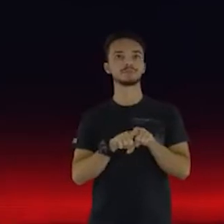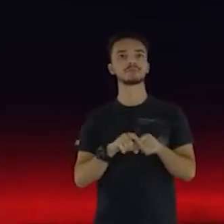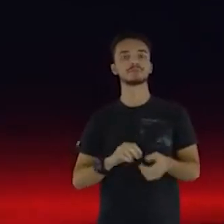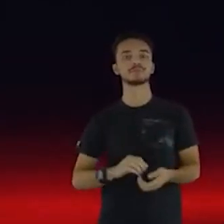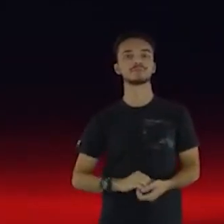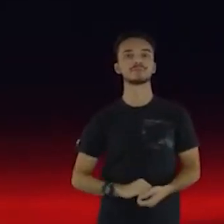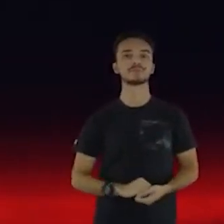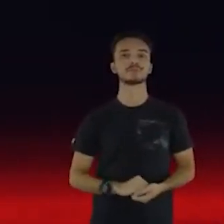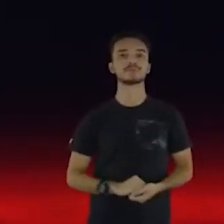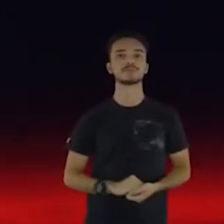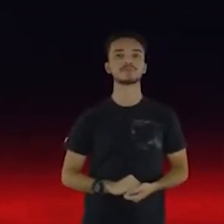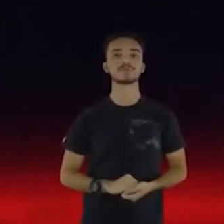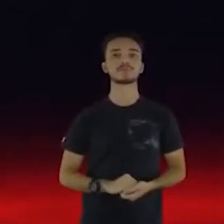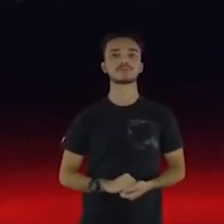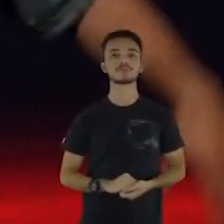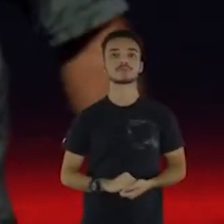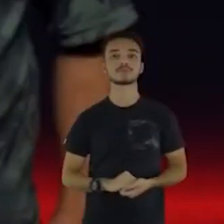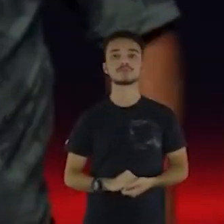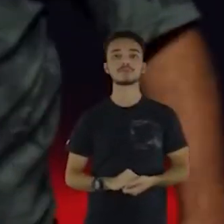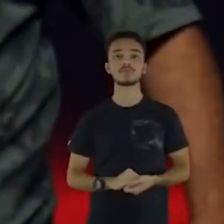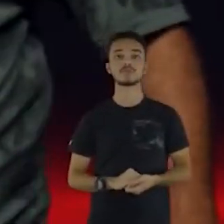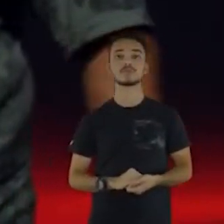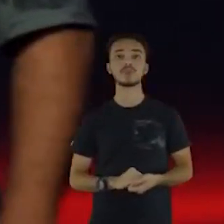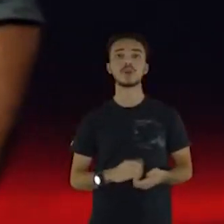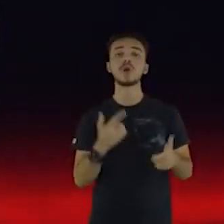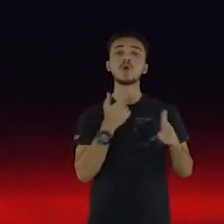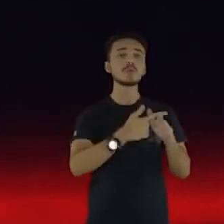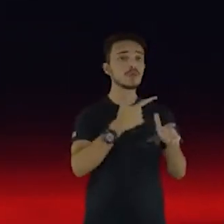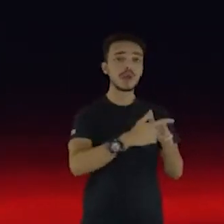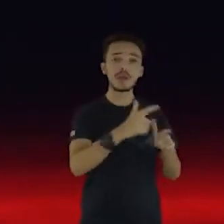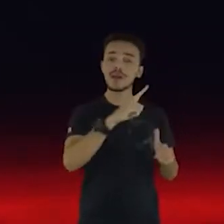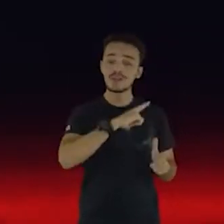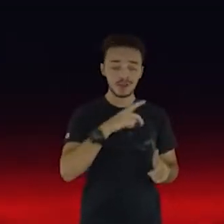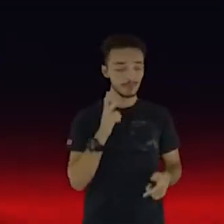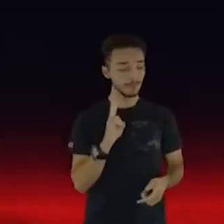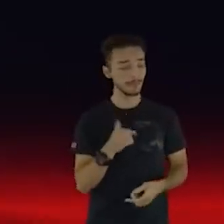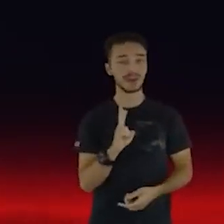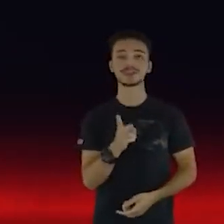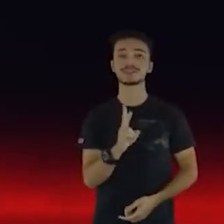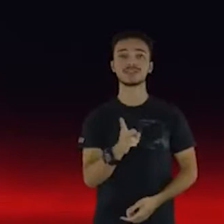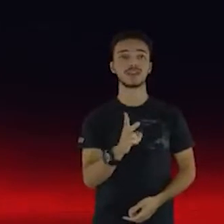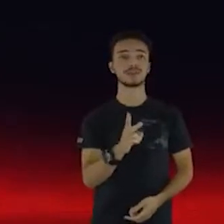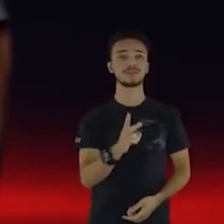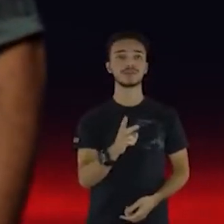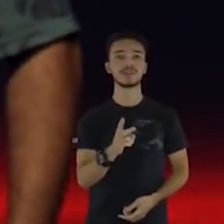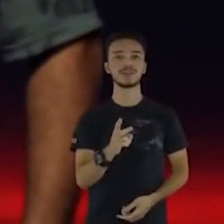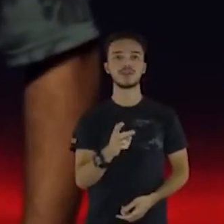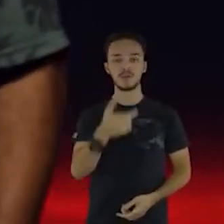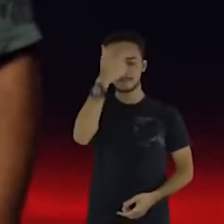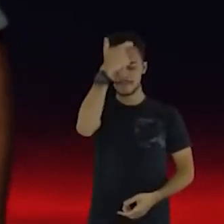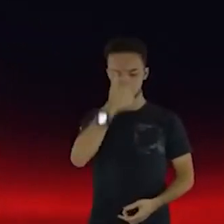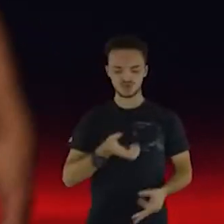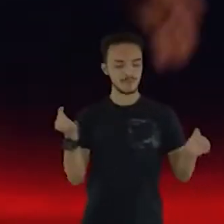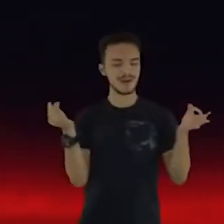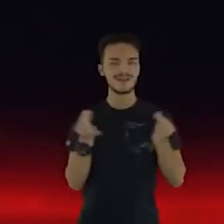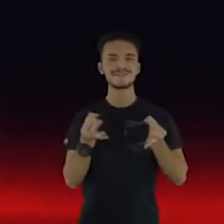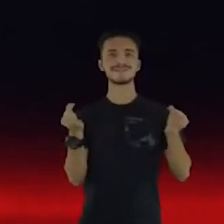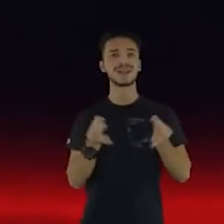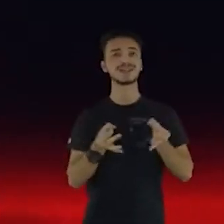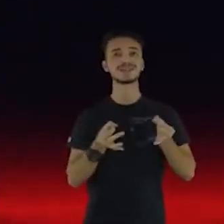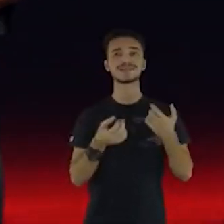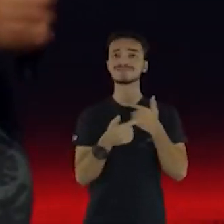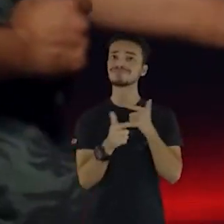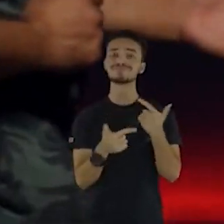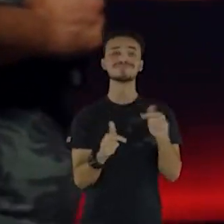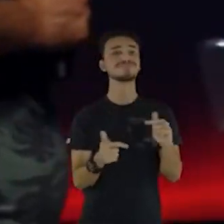Meu, problemas acontecem. Ninguém é perfeito, às vezes alguém errou com você. e você não